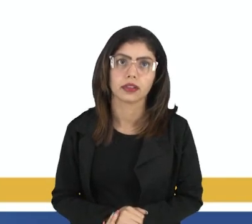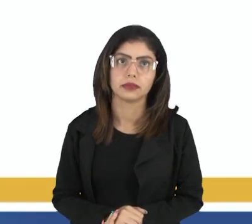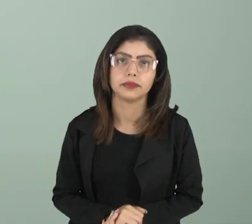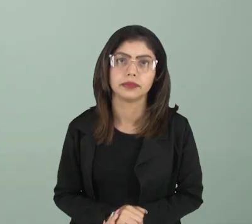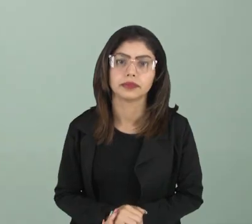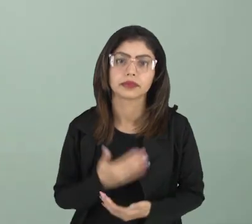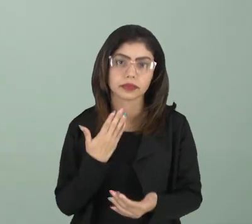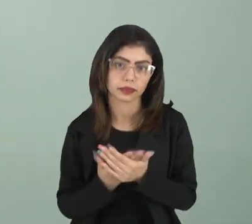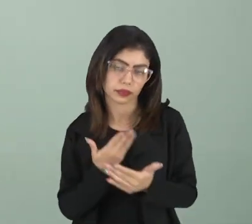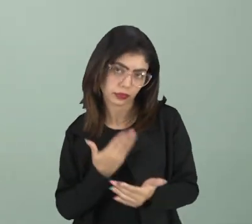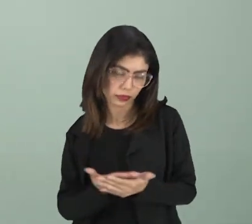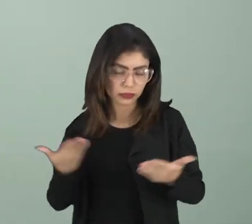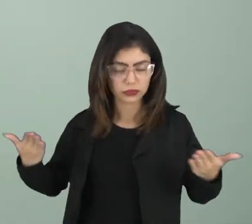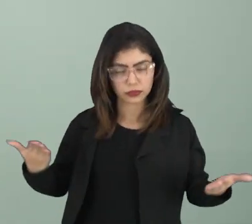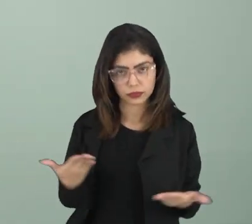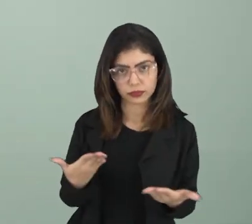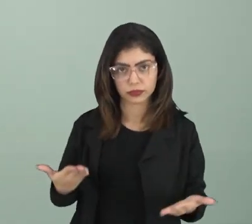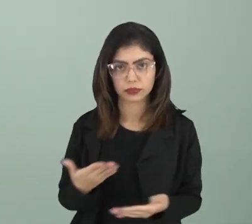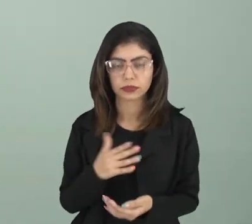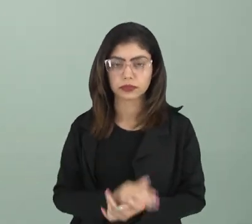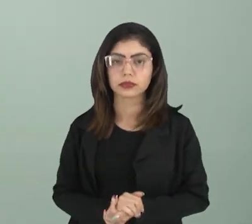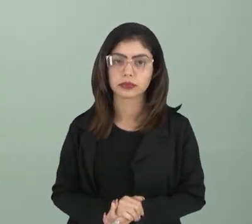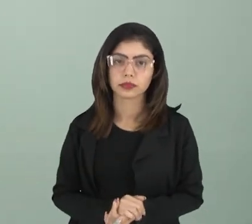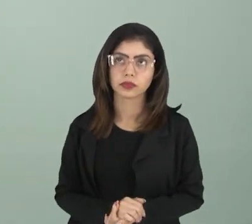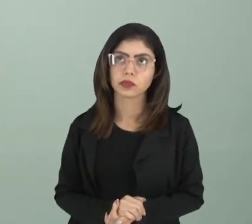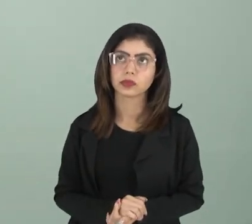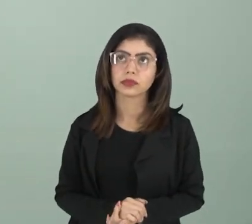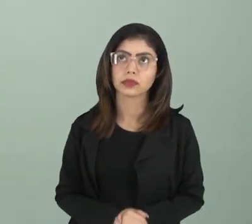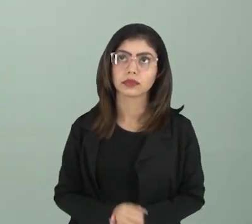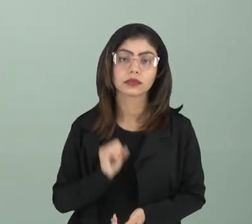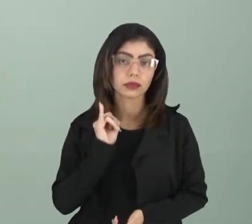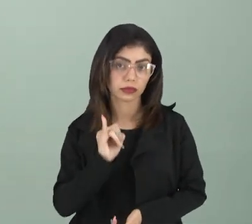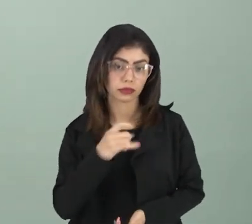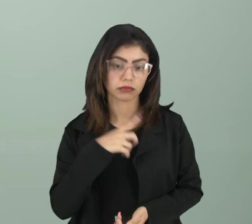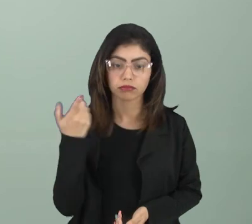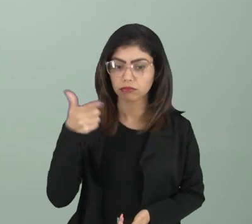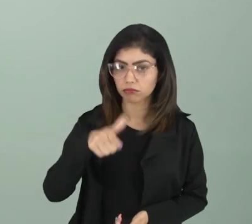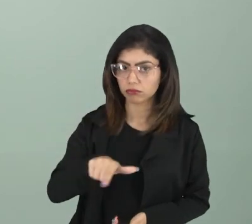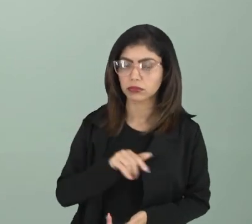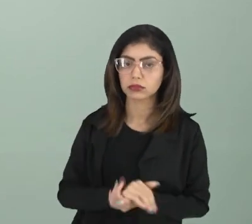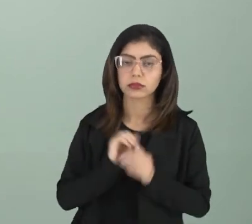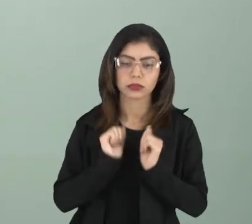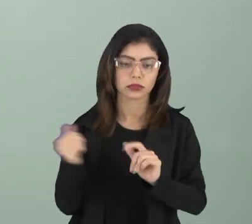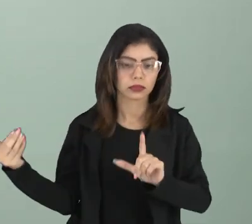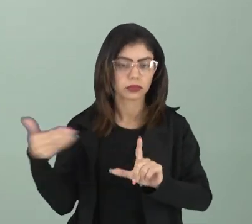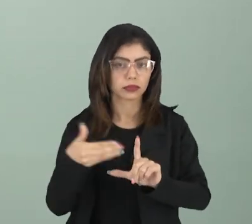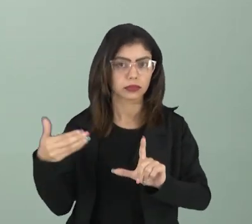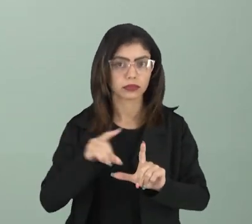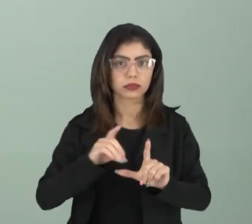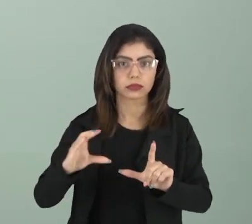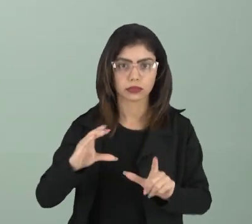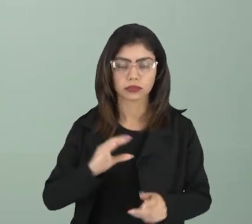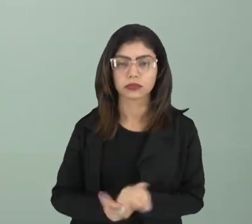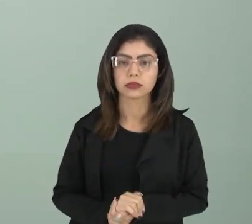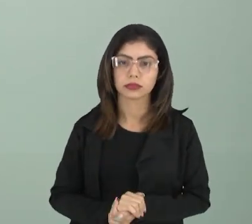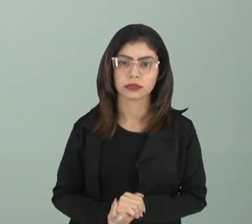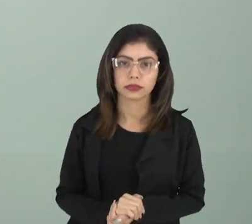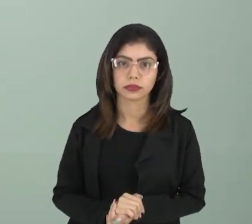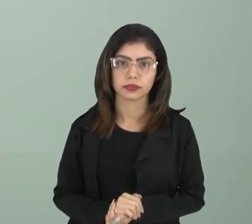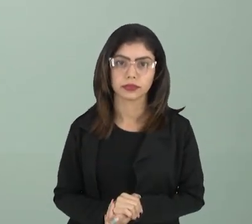A nossa aula de hoje, se quiserem rever, pode entrar na plataforma Eduque